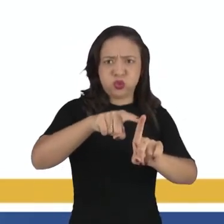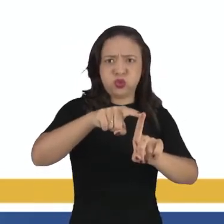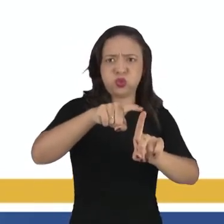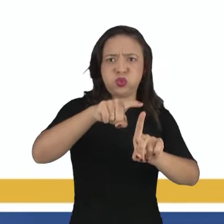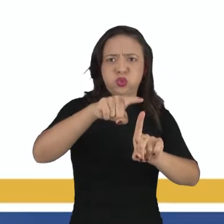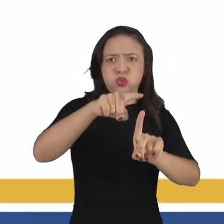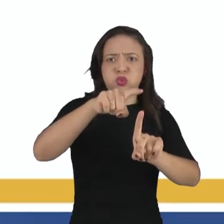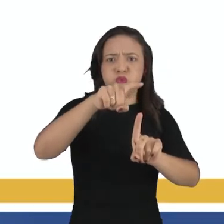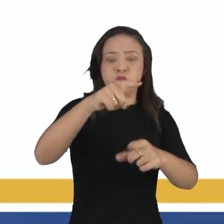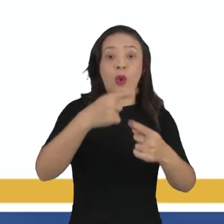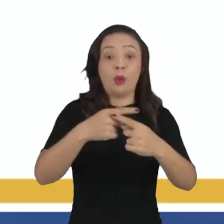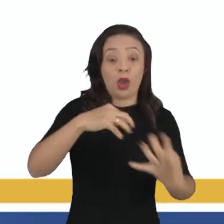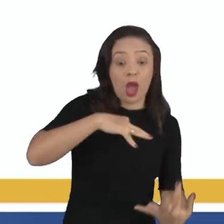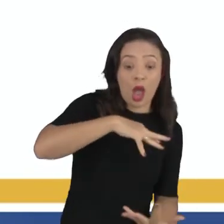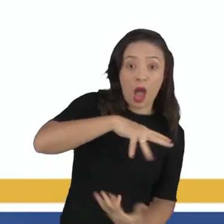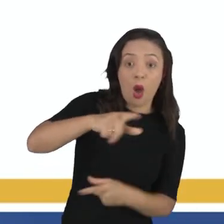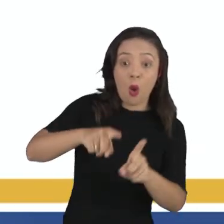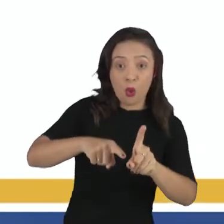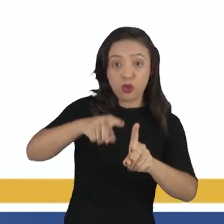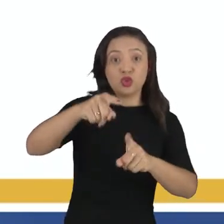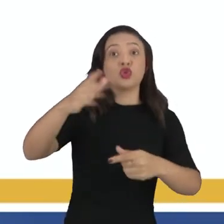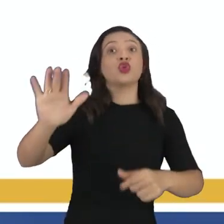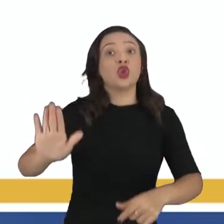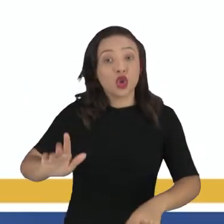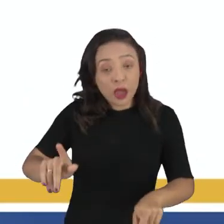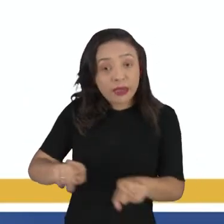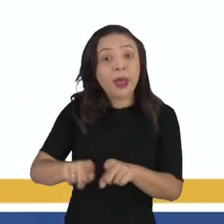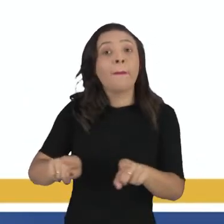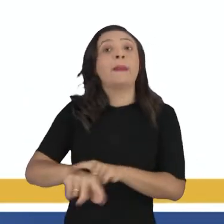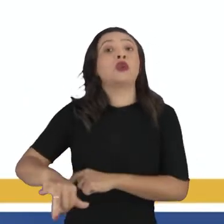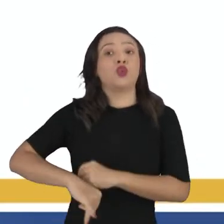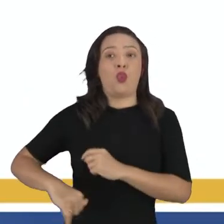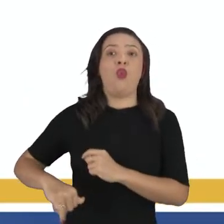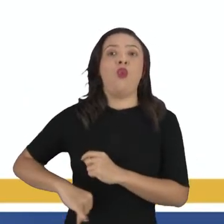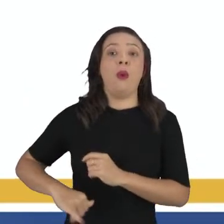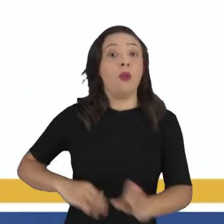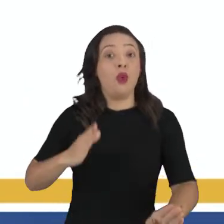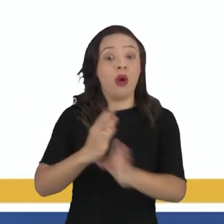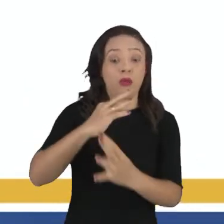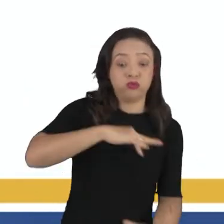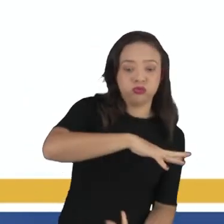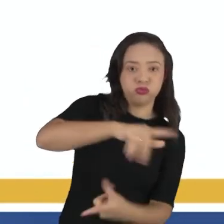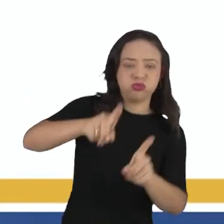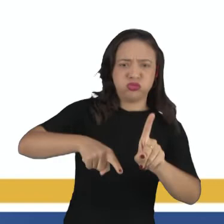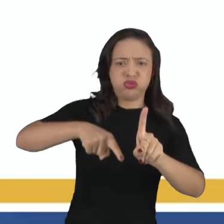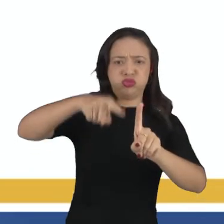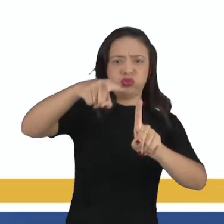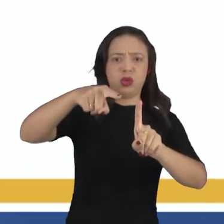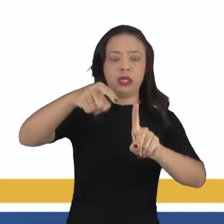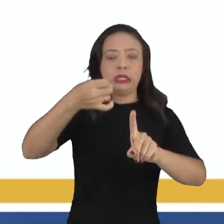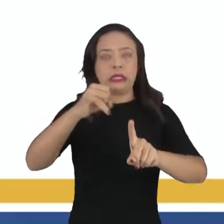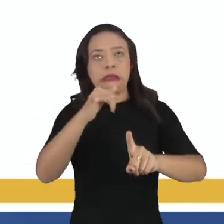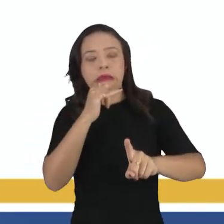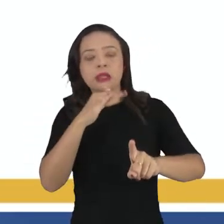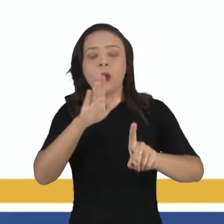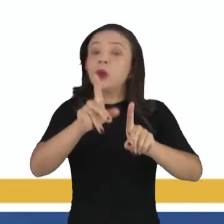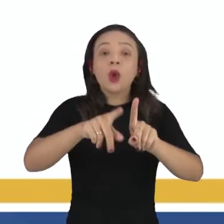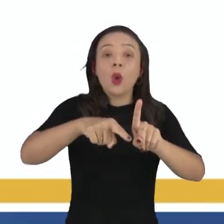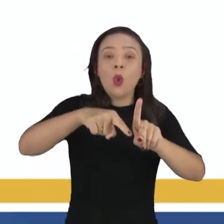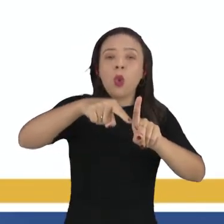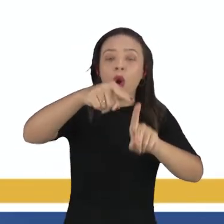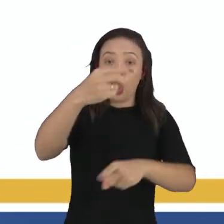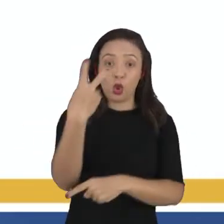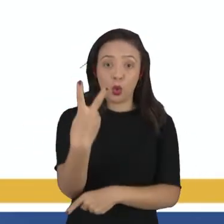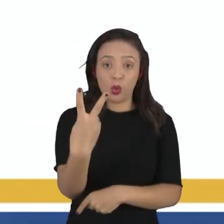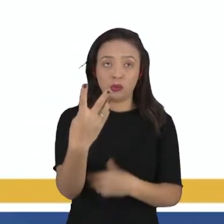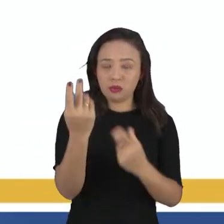inteiro sofre com o aumento de temperatura em decorrência do aquecimento global, se a temperatura ali aumenta 2 graus, né,